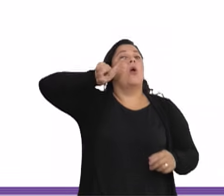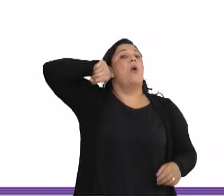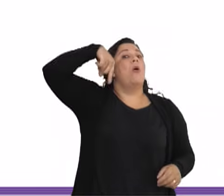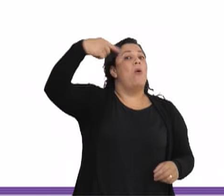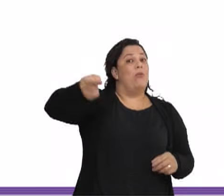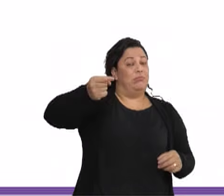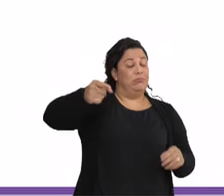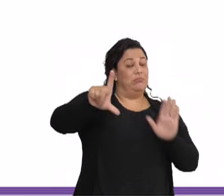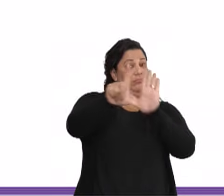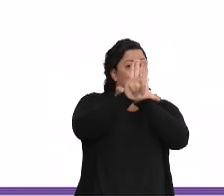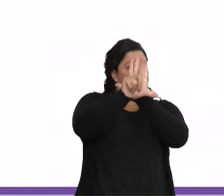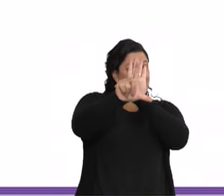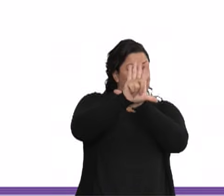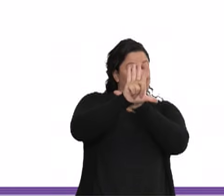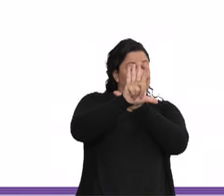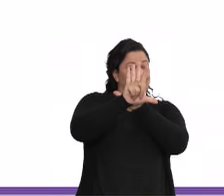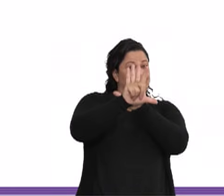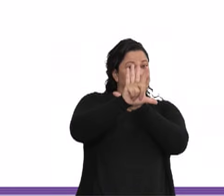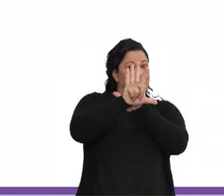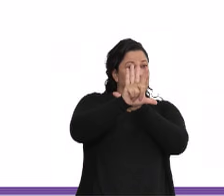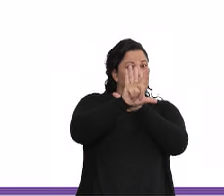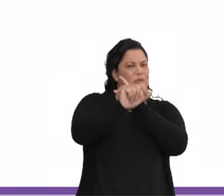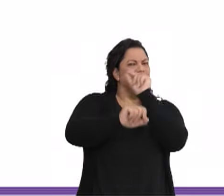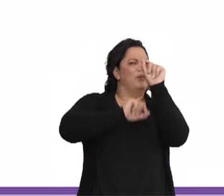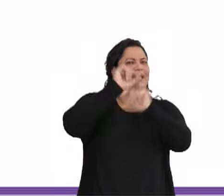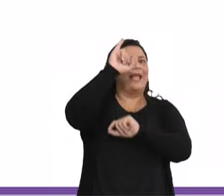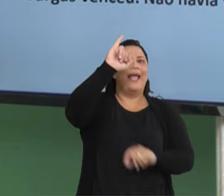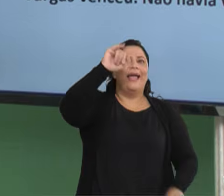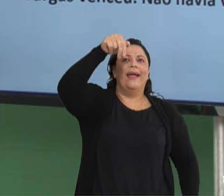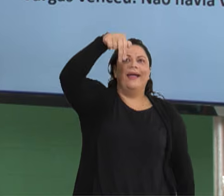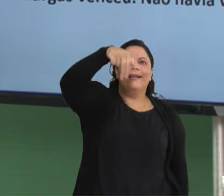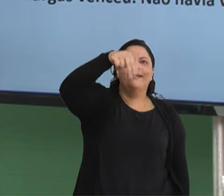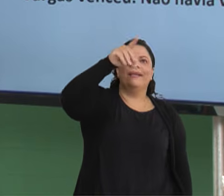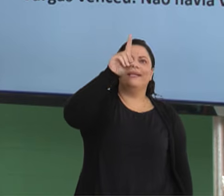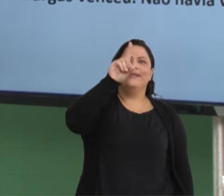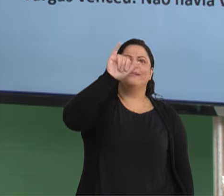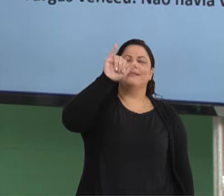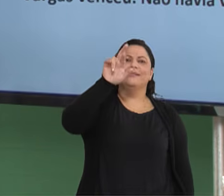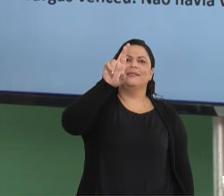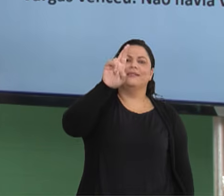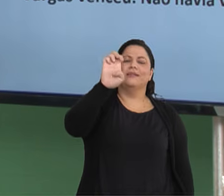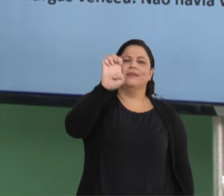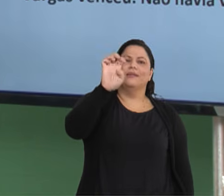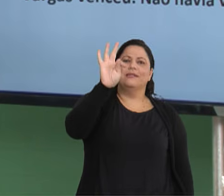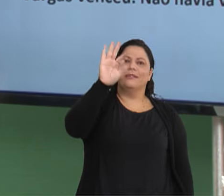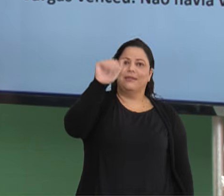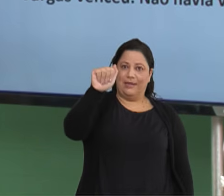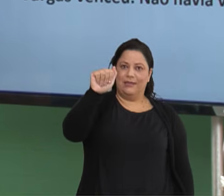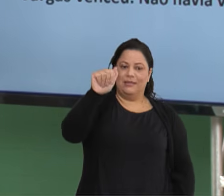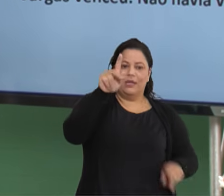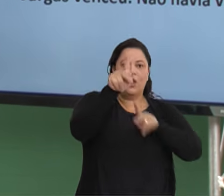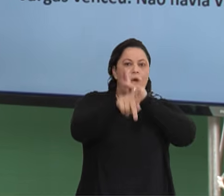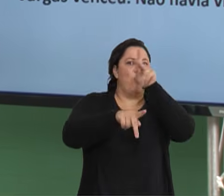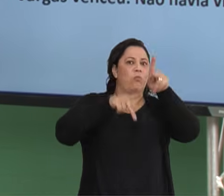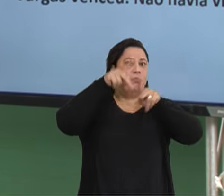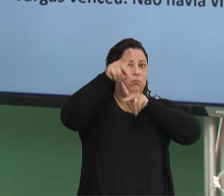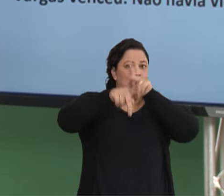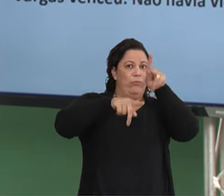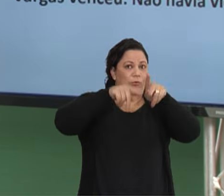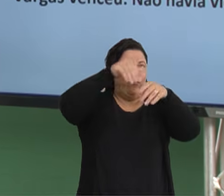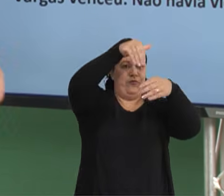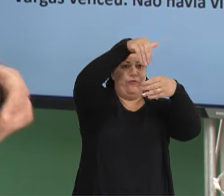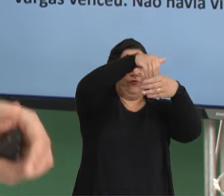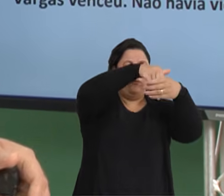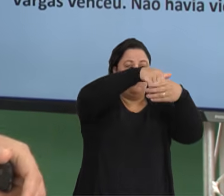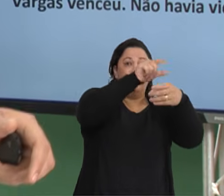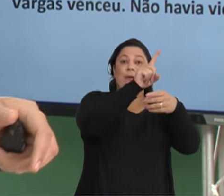seria indireta. O que quer dizer isso? Uma eleição indireta. O povo não ia votar para presidente. Quem